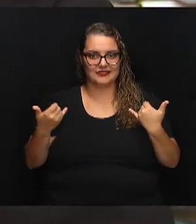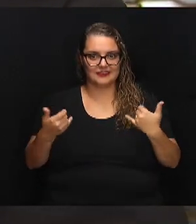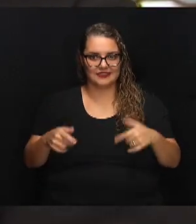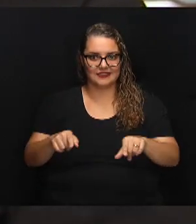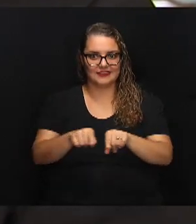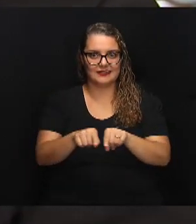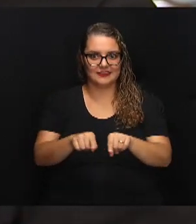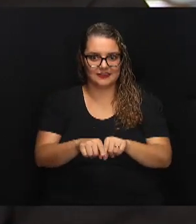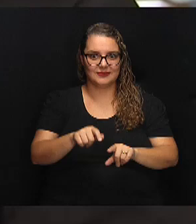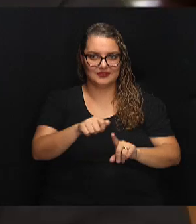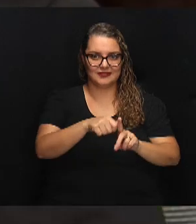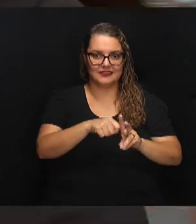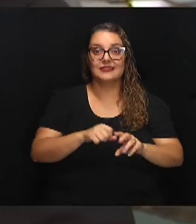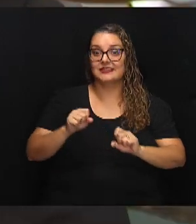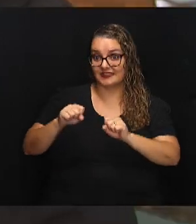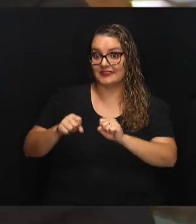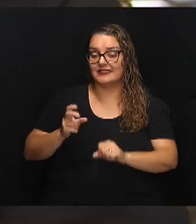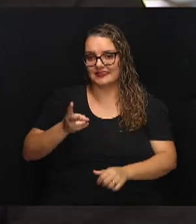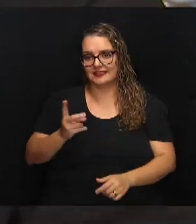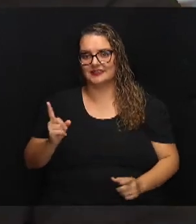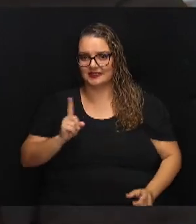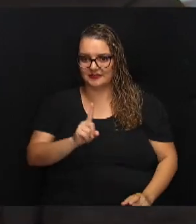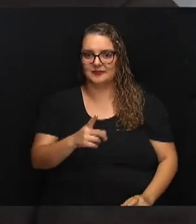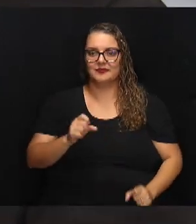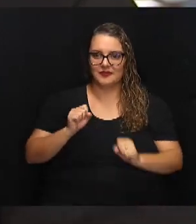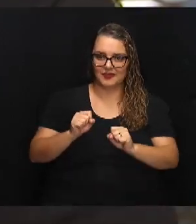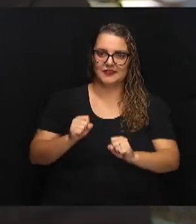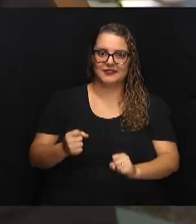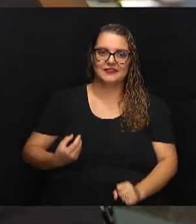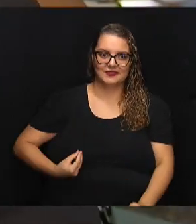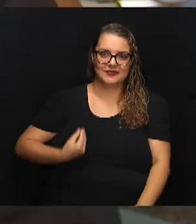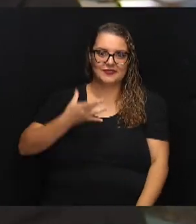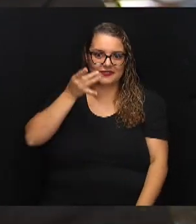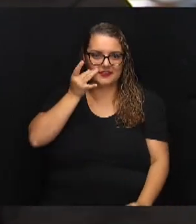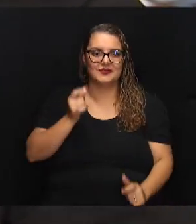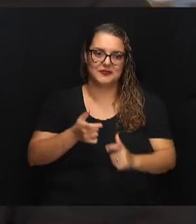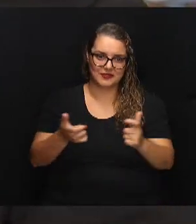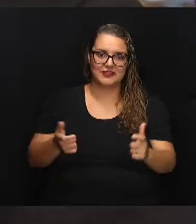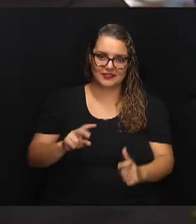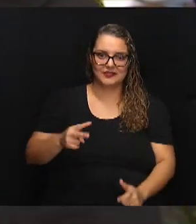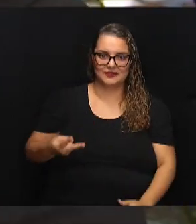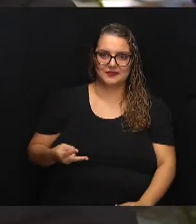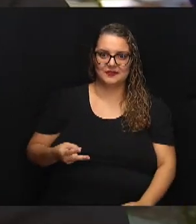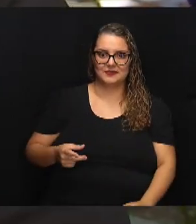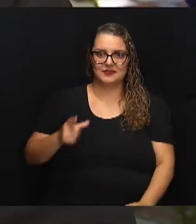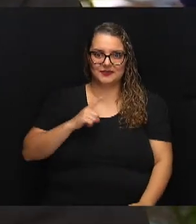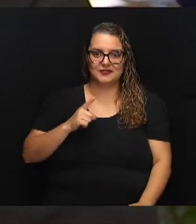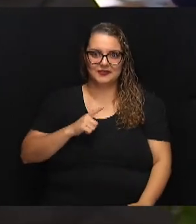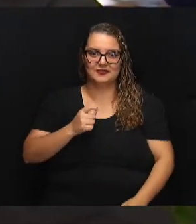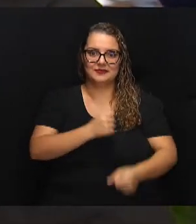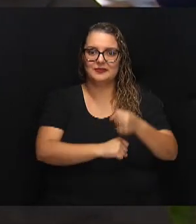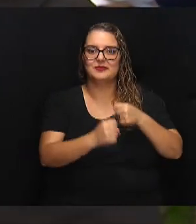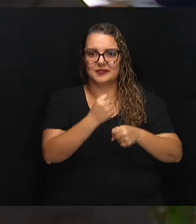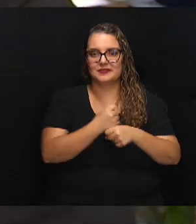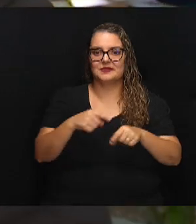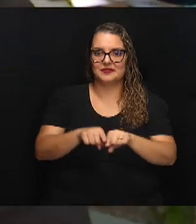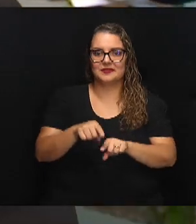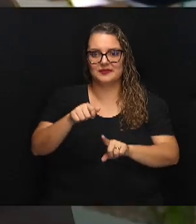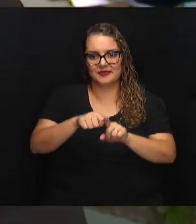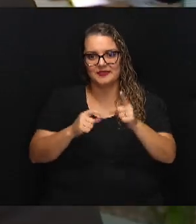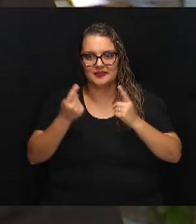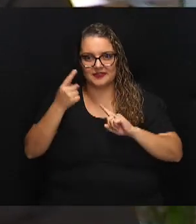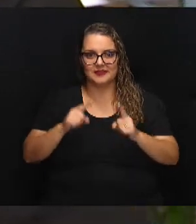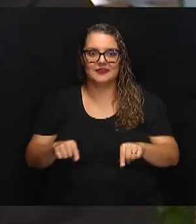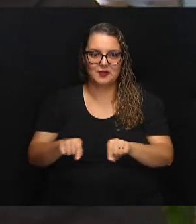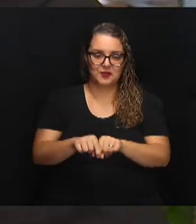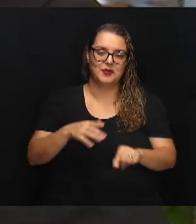outros meses? Sim, sempre que eu posso eu estou aqui, acho que a grande maioria das vezes eu tive ano passado também, em fevereiro, quando foi meu aniversário,